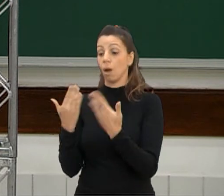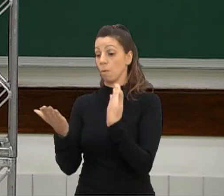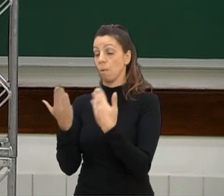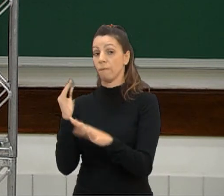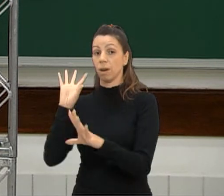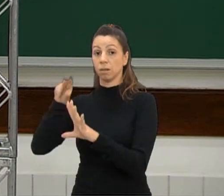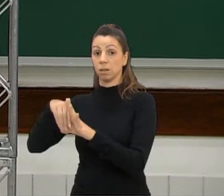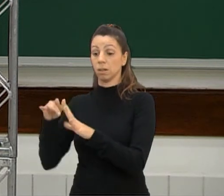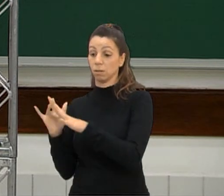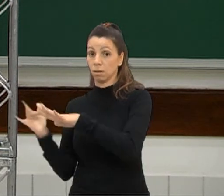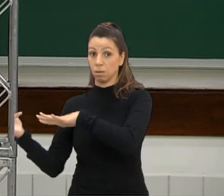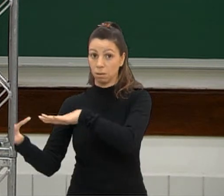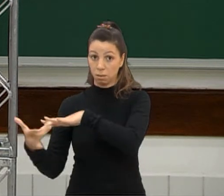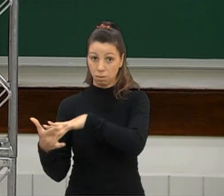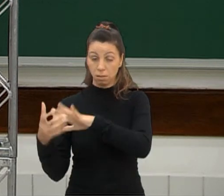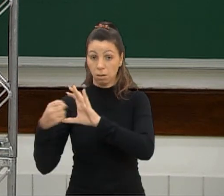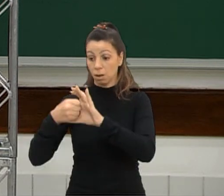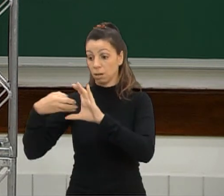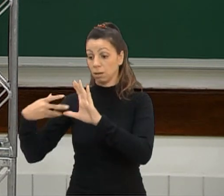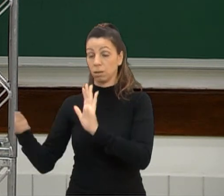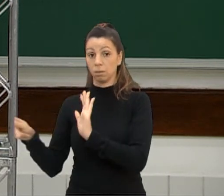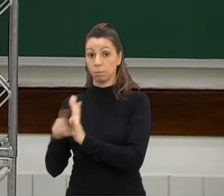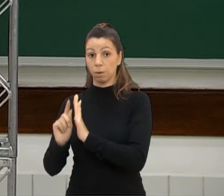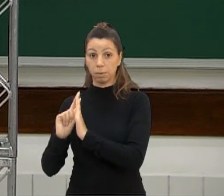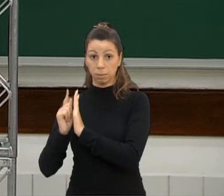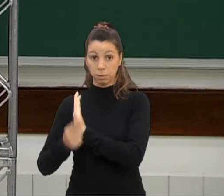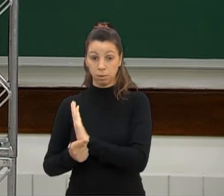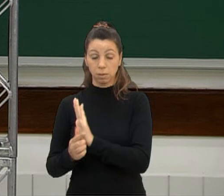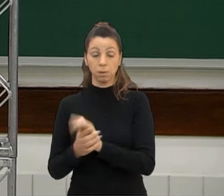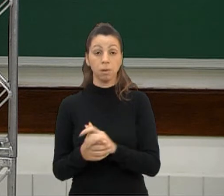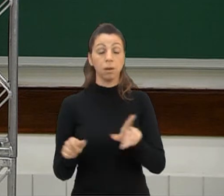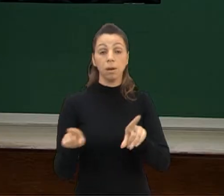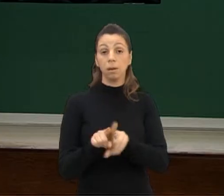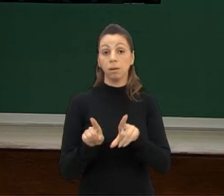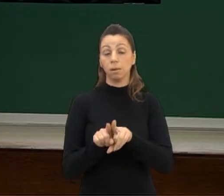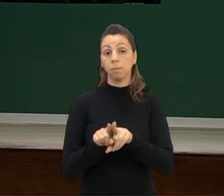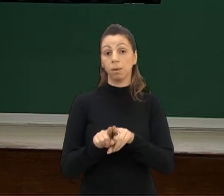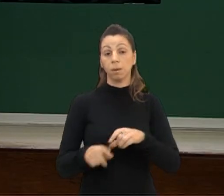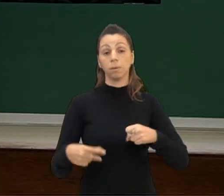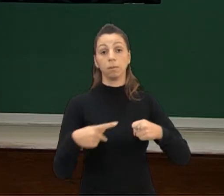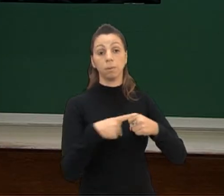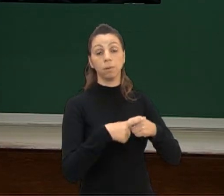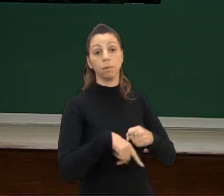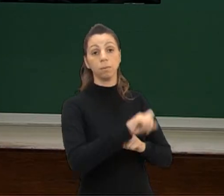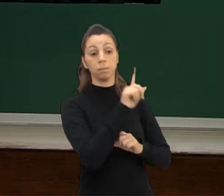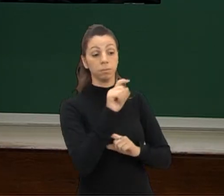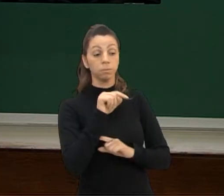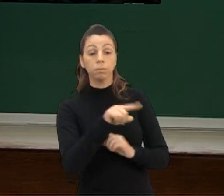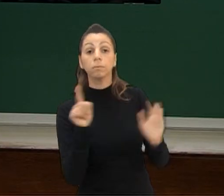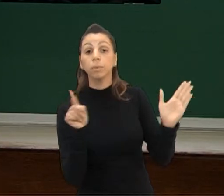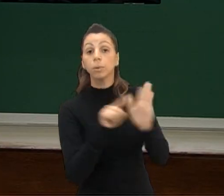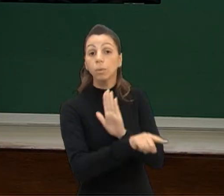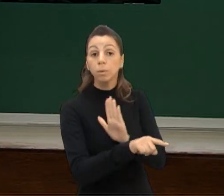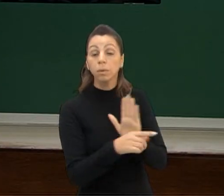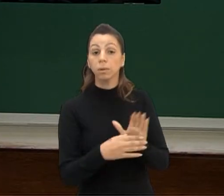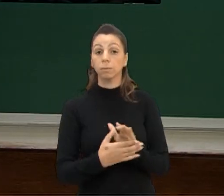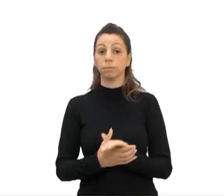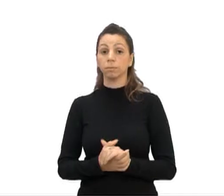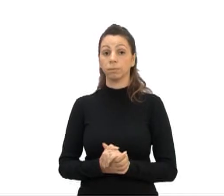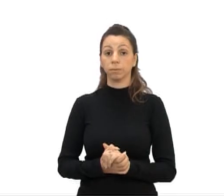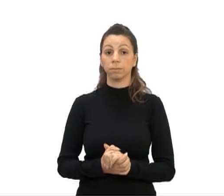né, as características desse gênero, e também sobre os pronomes interrogativos. A